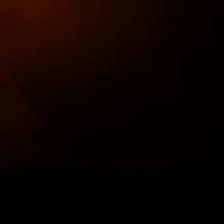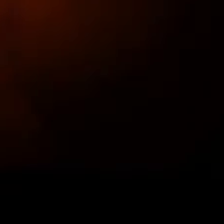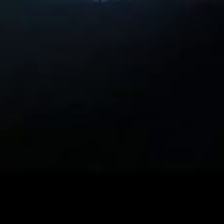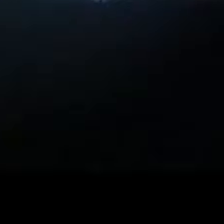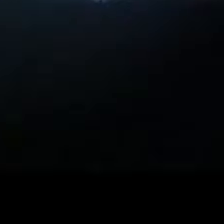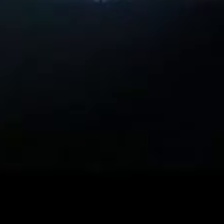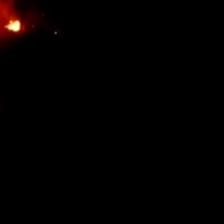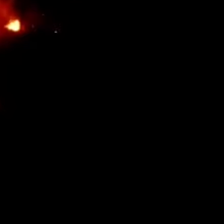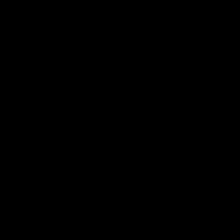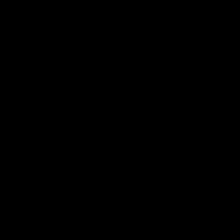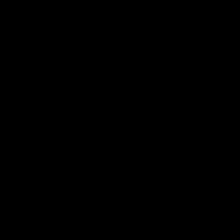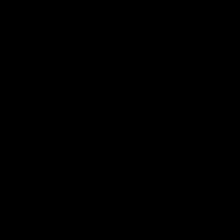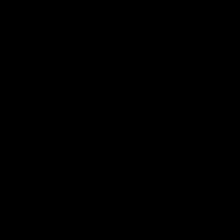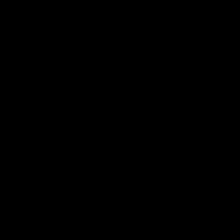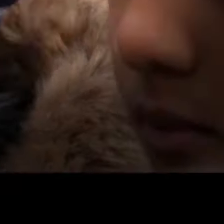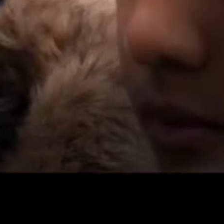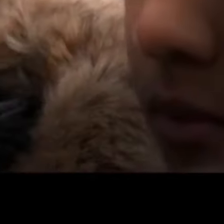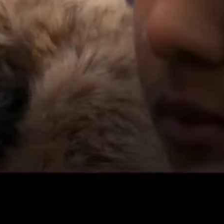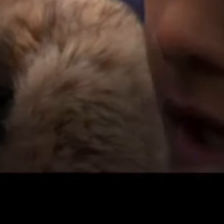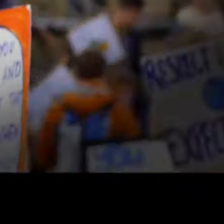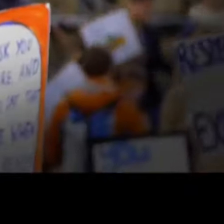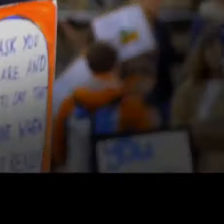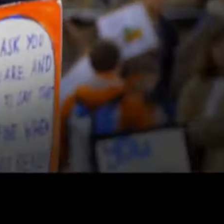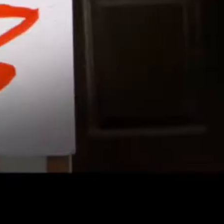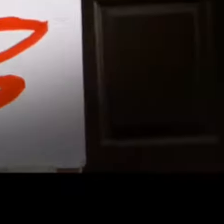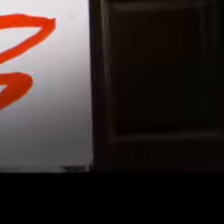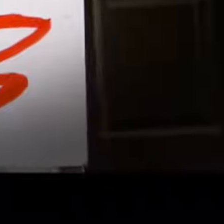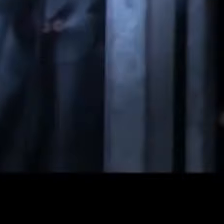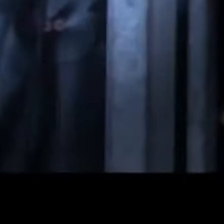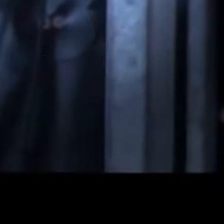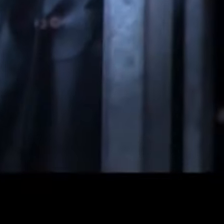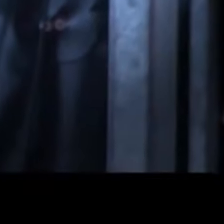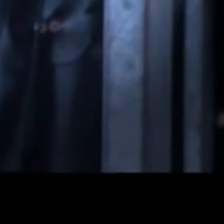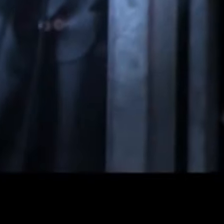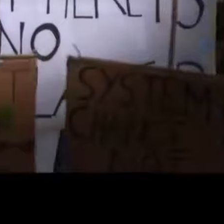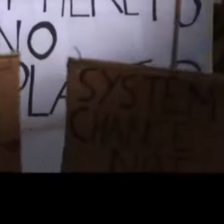against climate change. Pollution from burning fossil fuels.